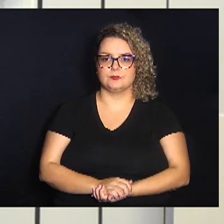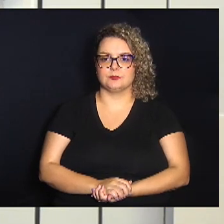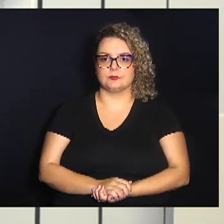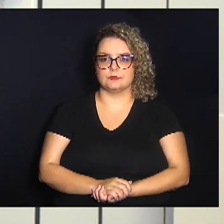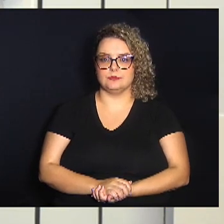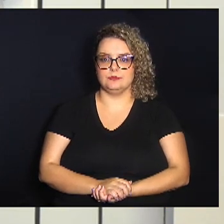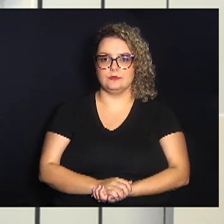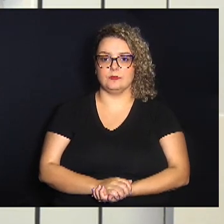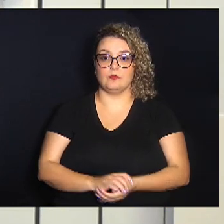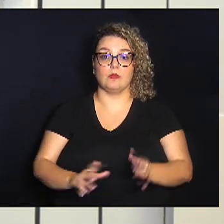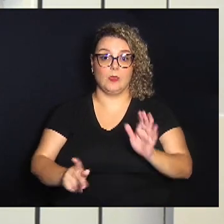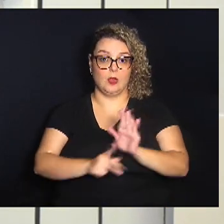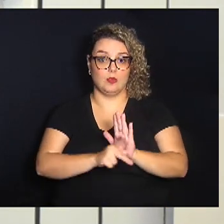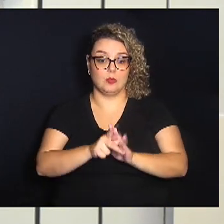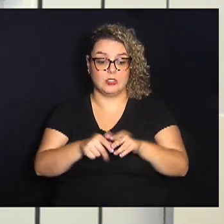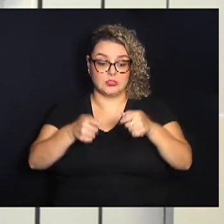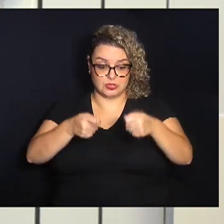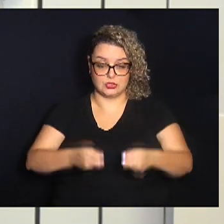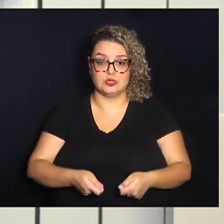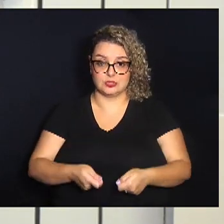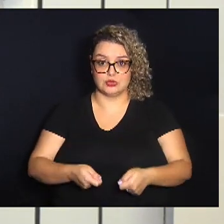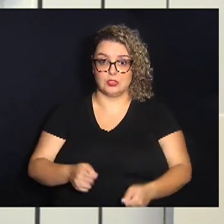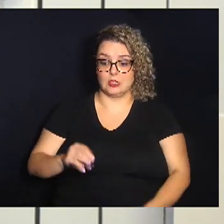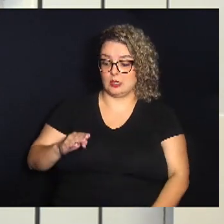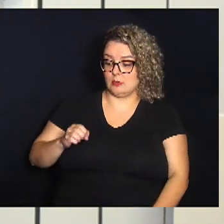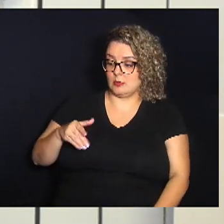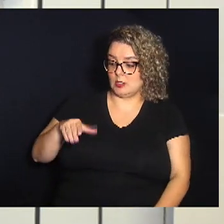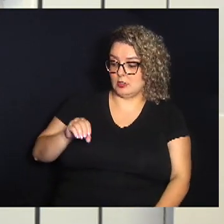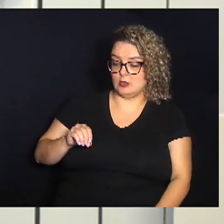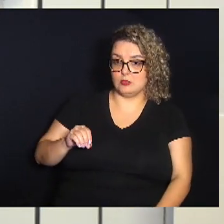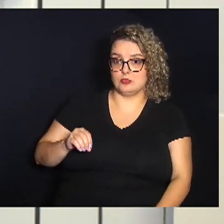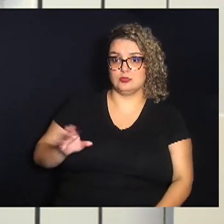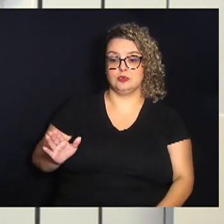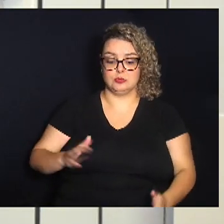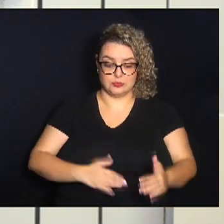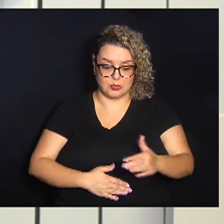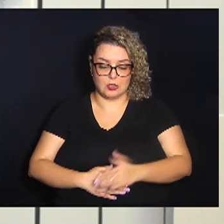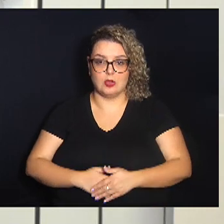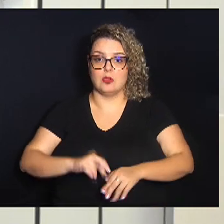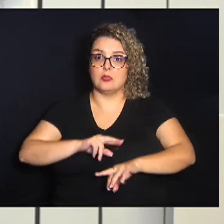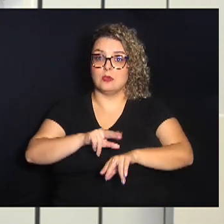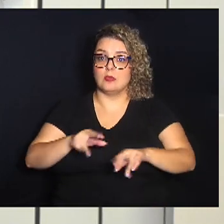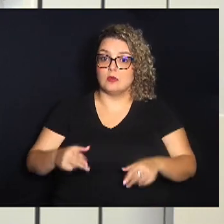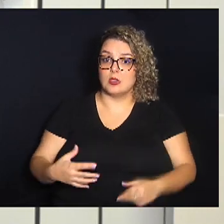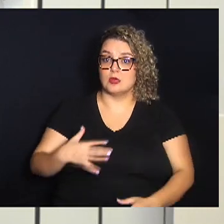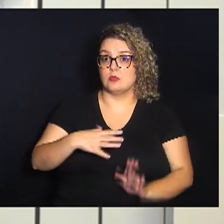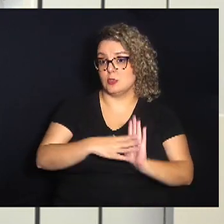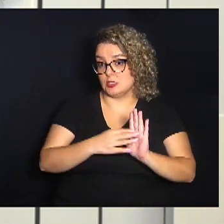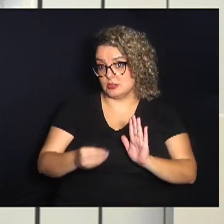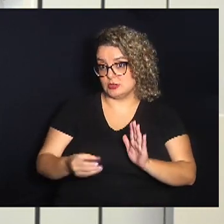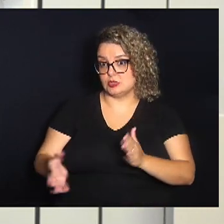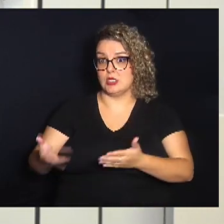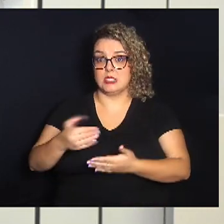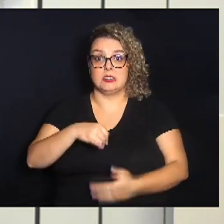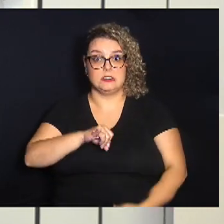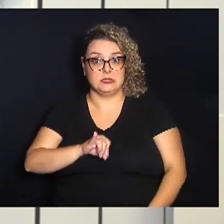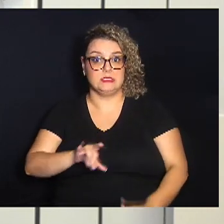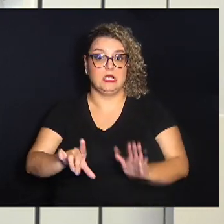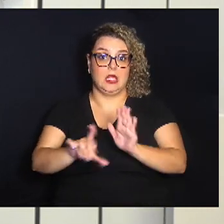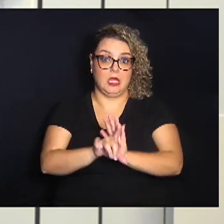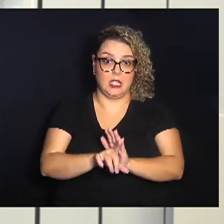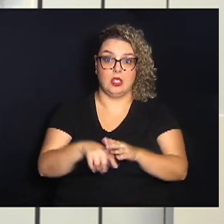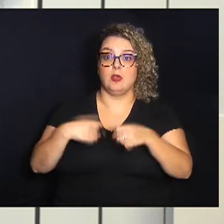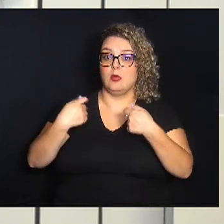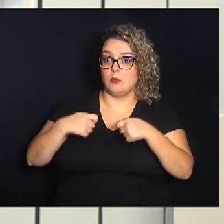O projeto estabelece banco de fraldas com vários modelos de captação e, se virar lei, deverá